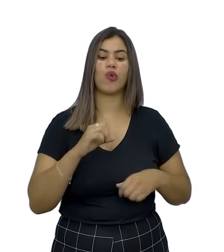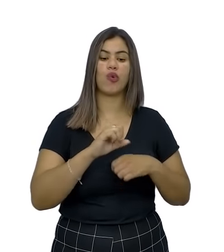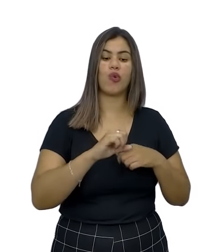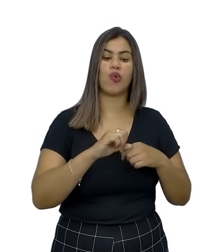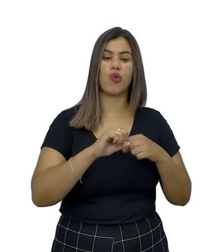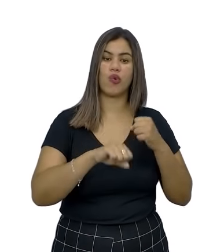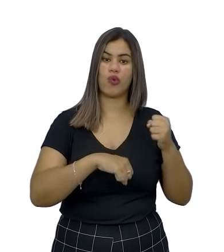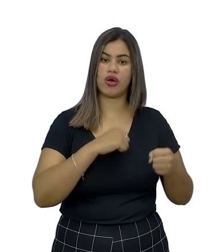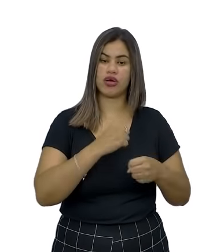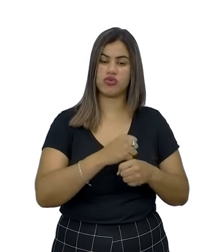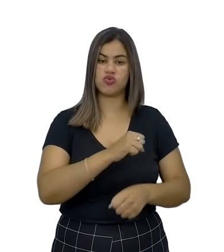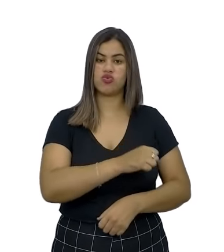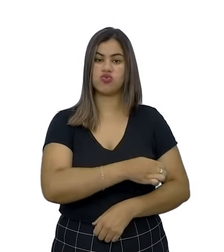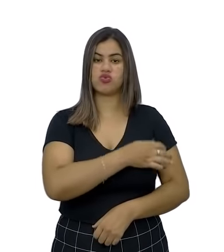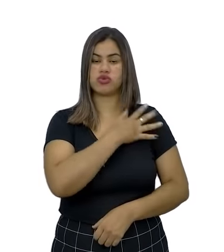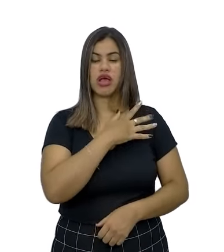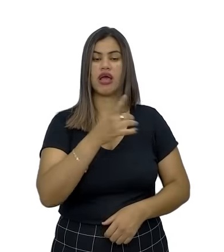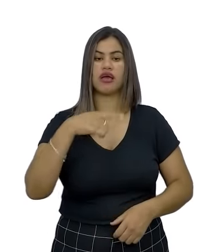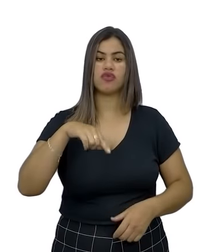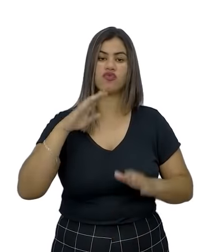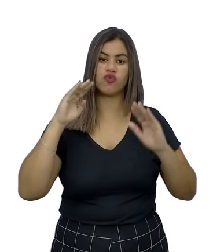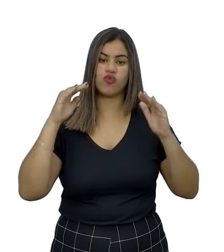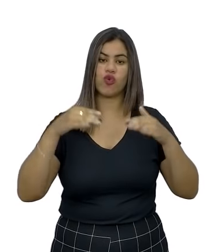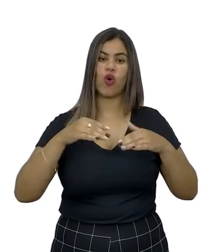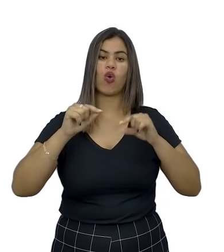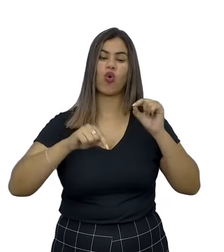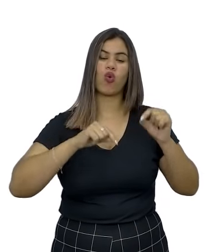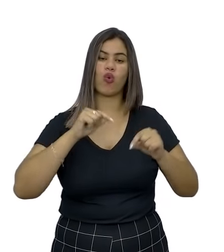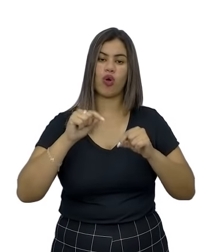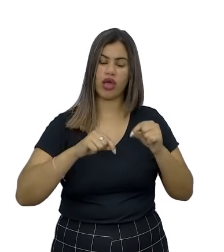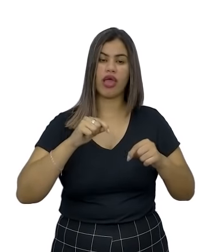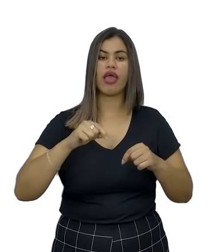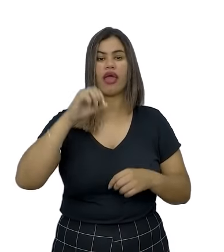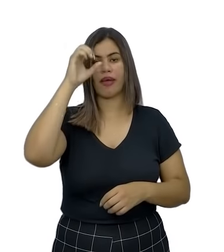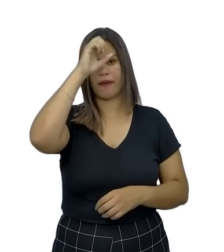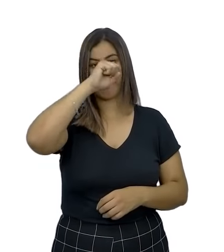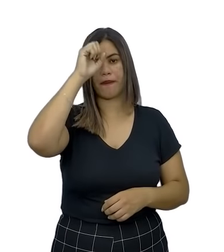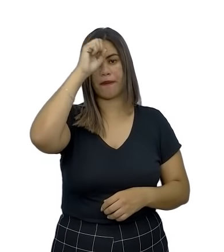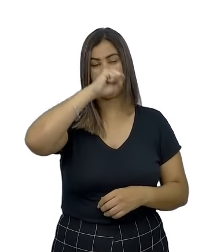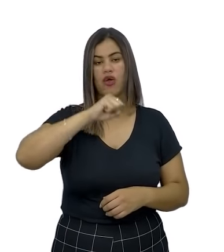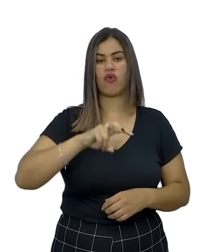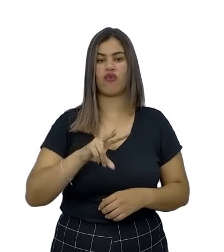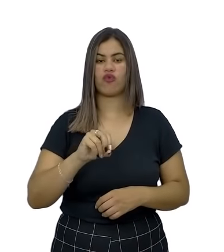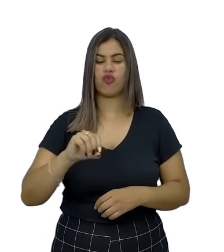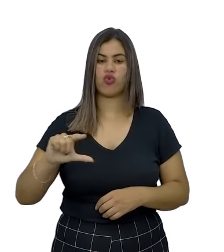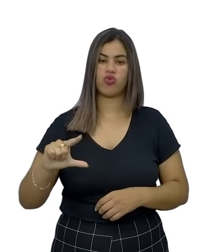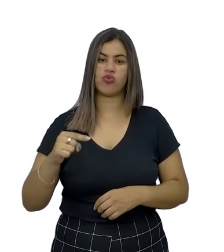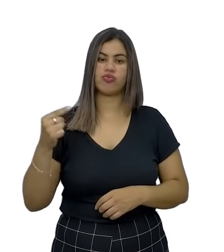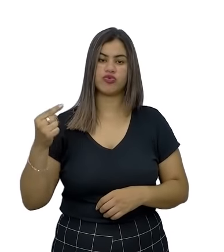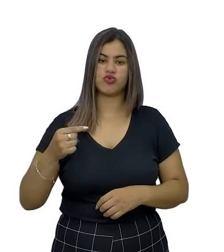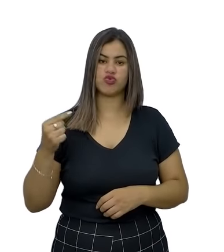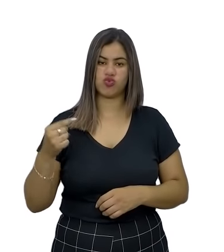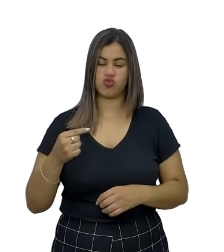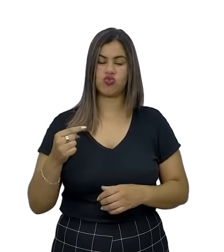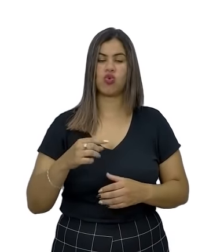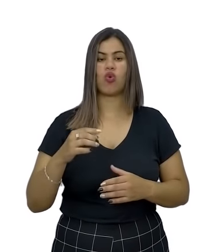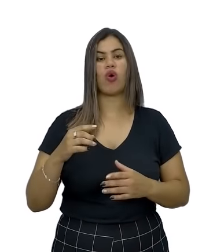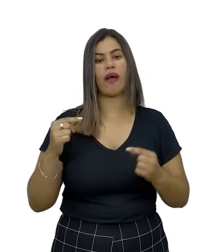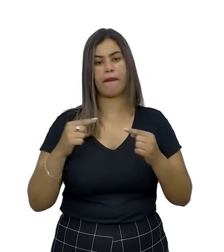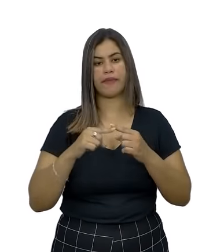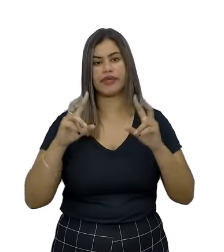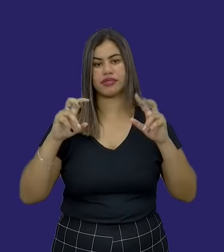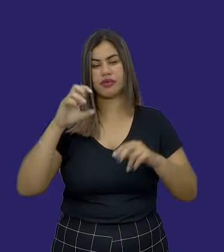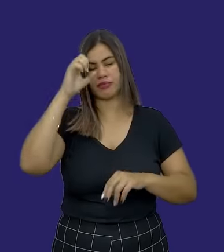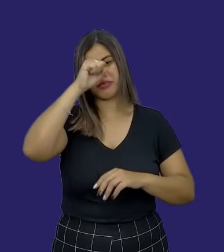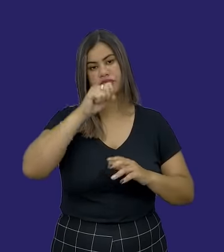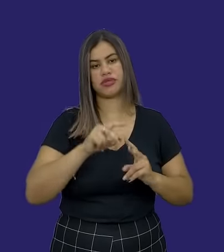unissérie. Então, a gente vai focar na situação de aprendizagem 1 do volume 1 do material Aprender Sempre